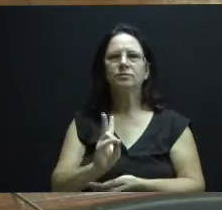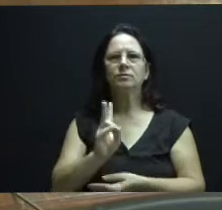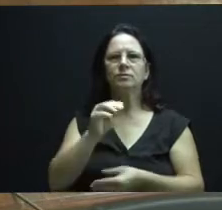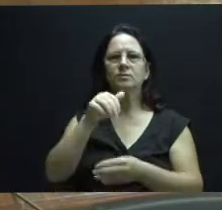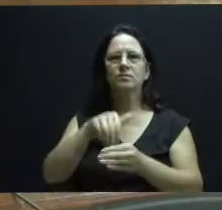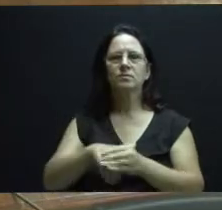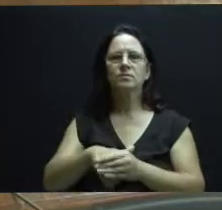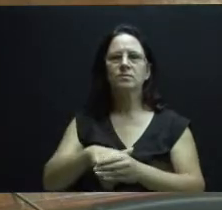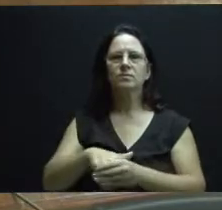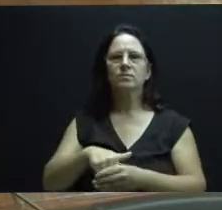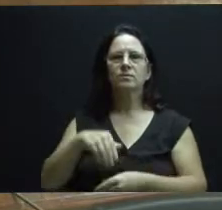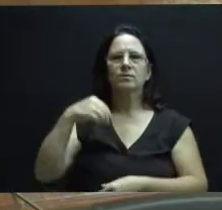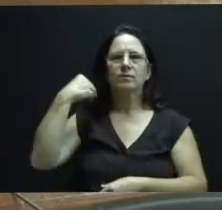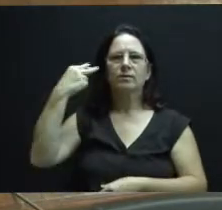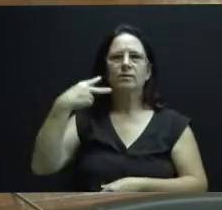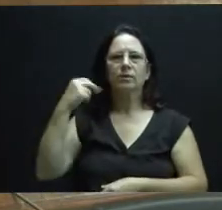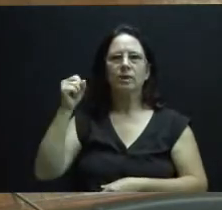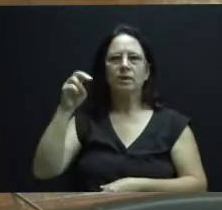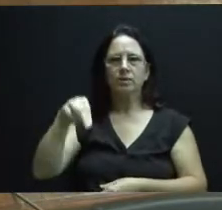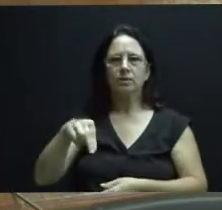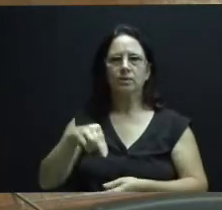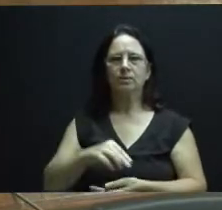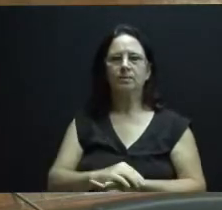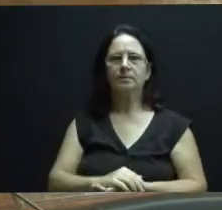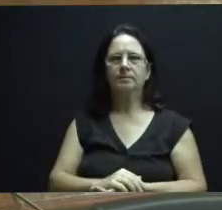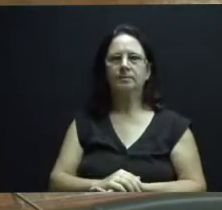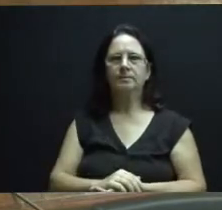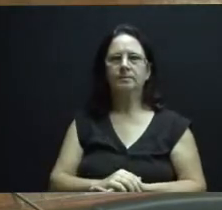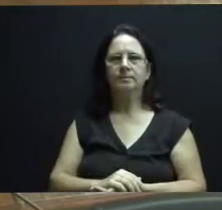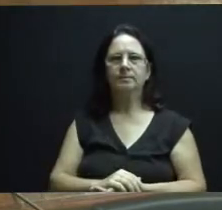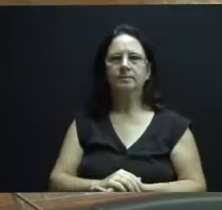votação com a palavra o vereador nelson de lana